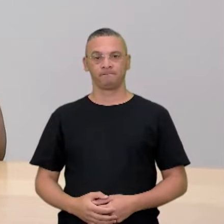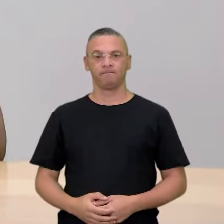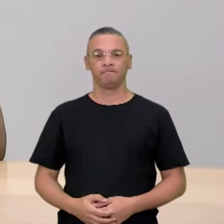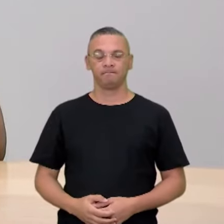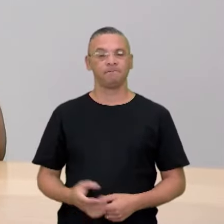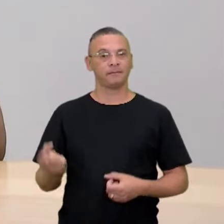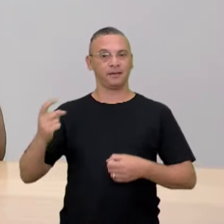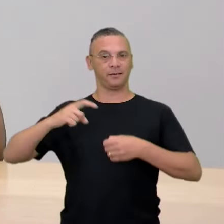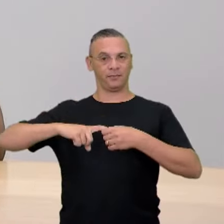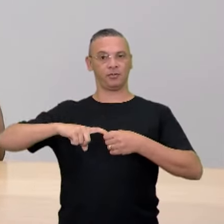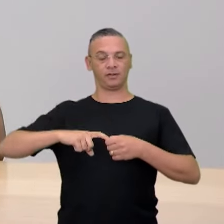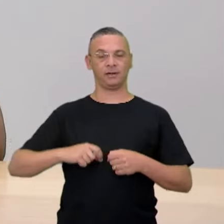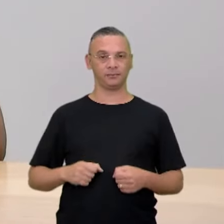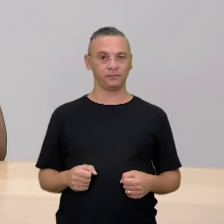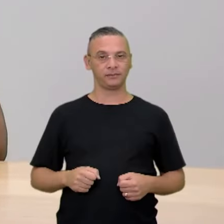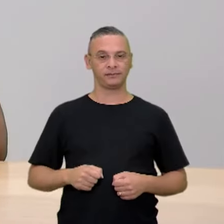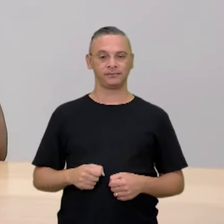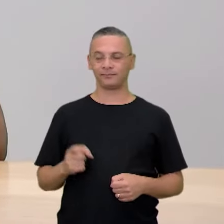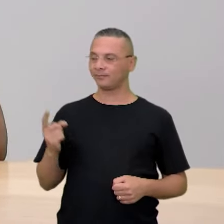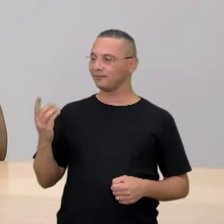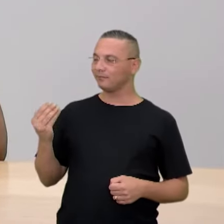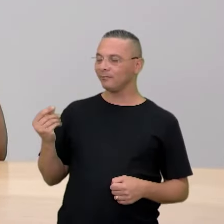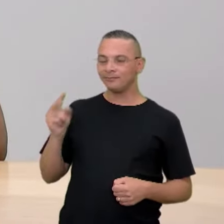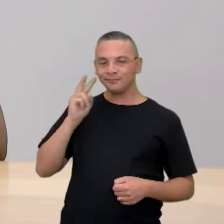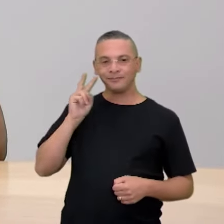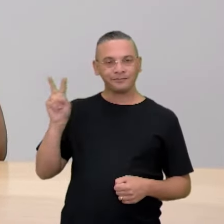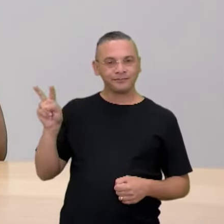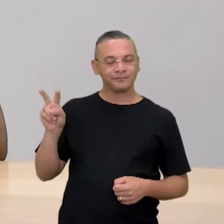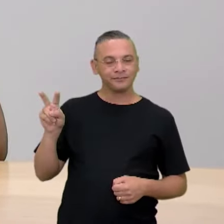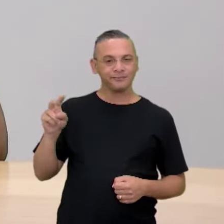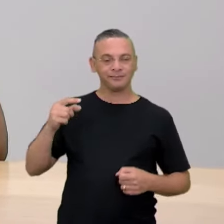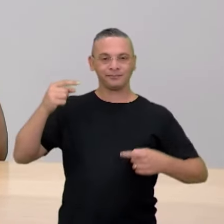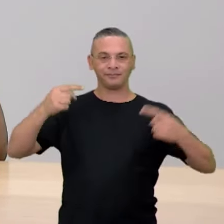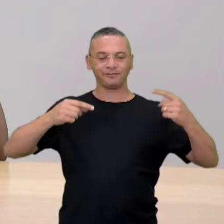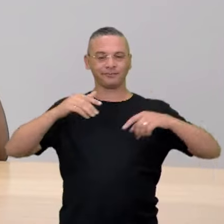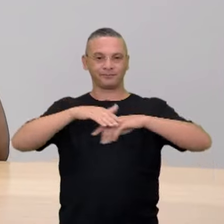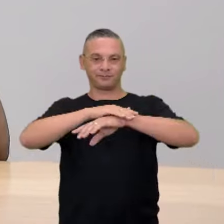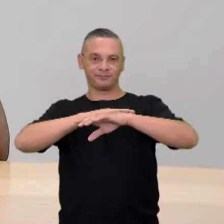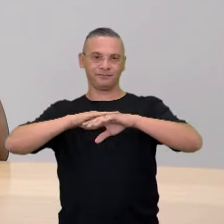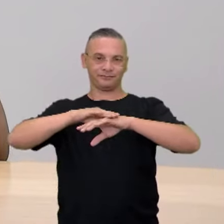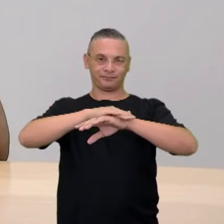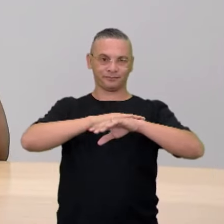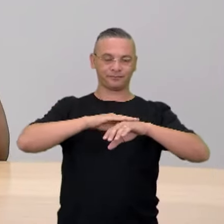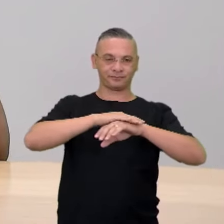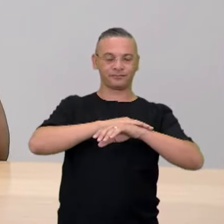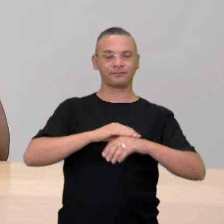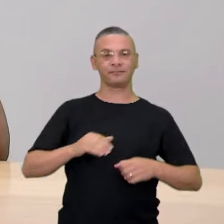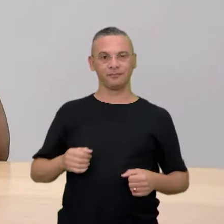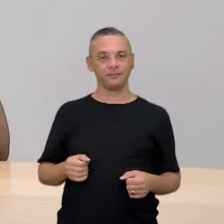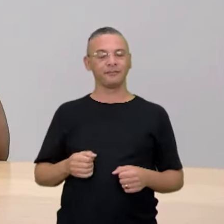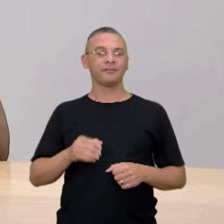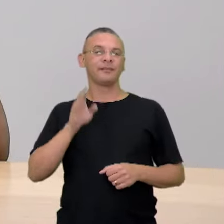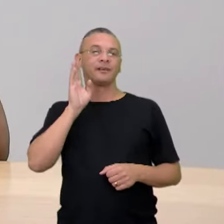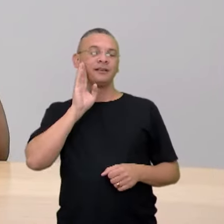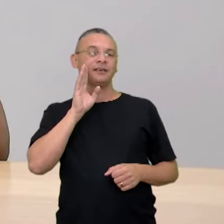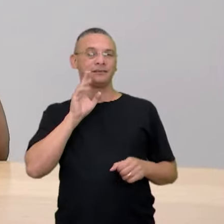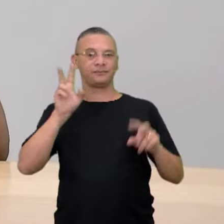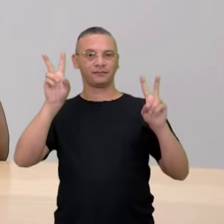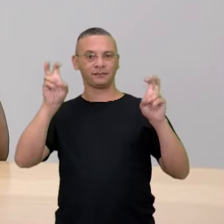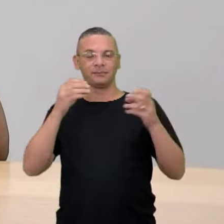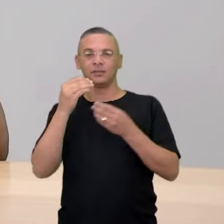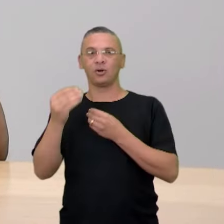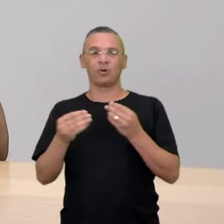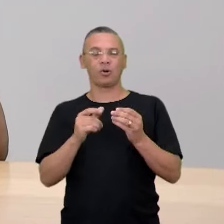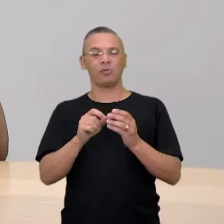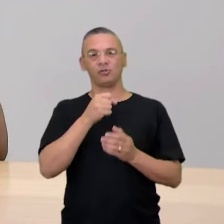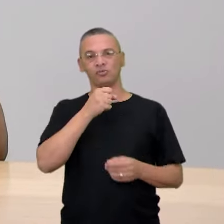De volta aí, a gente teve um gostinho do debate, né, do Observatório da Imprensa, interessante, falando sobre a questão do